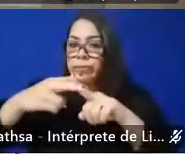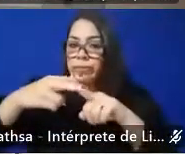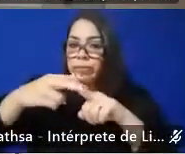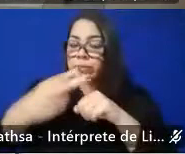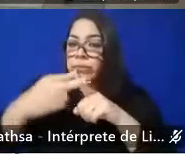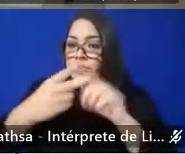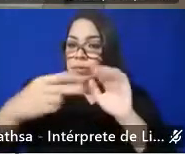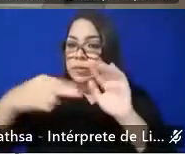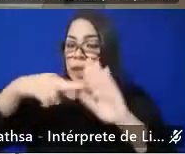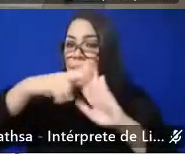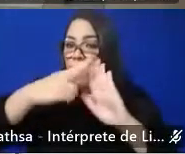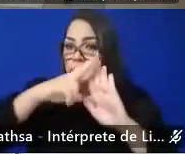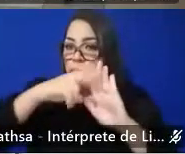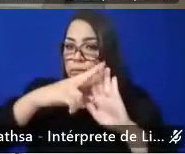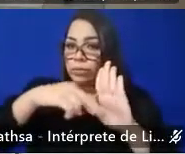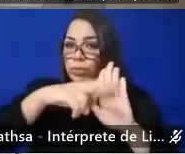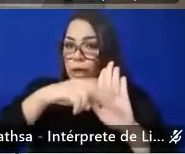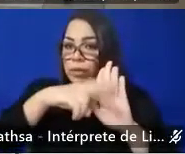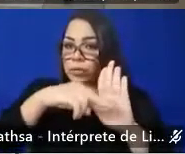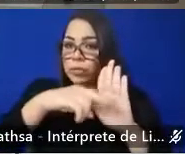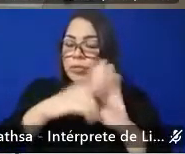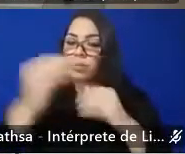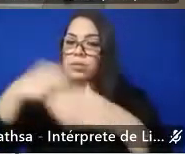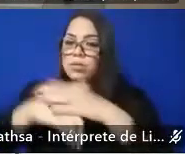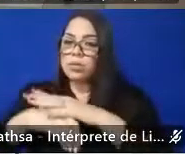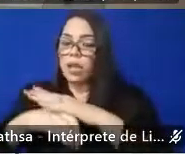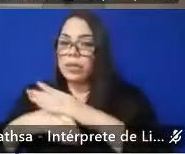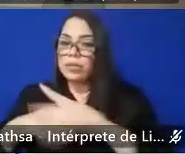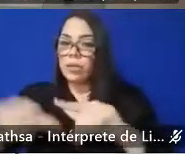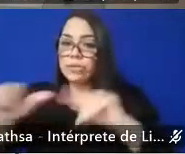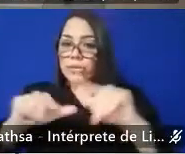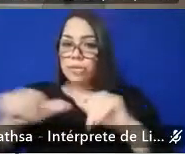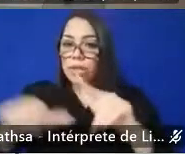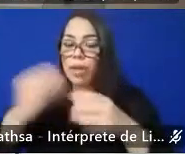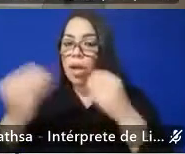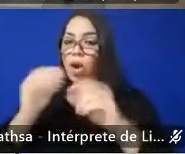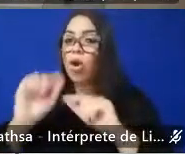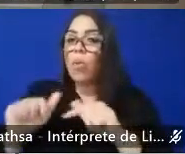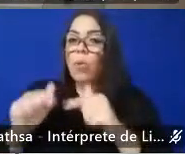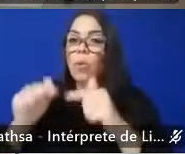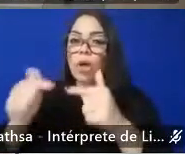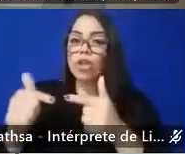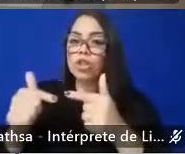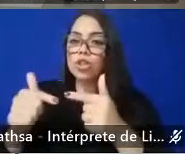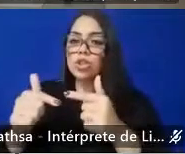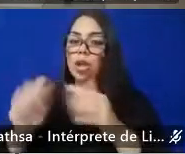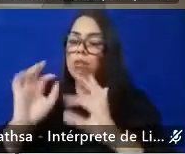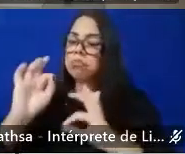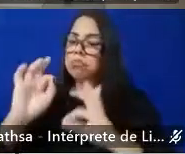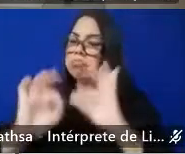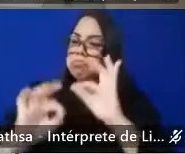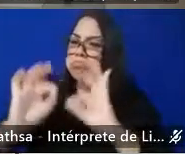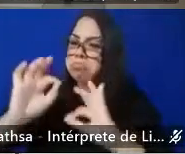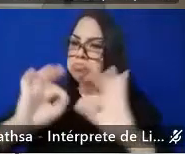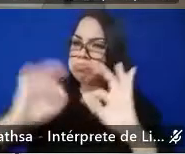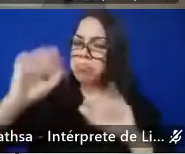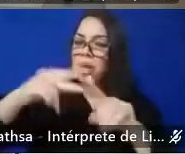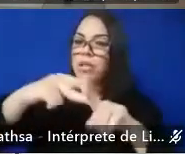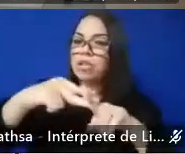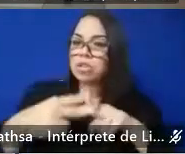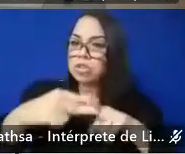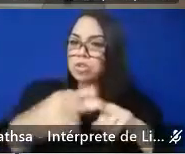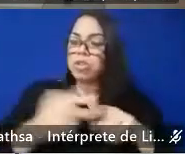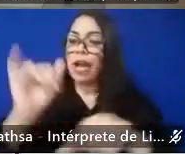dentro da unidade para que a gente possa atuar de forma mais orgânica estruturada estratégica